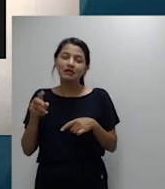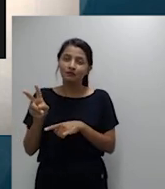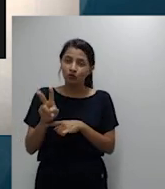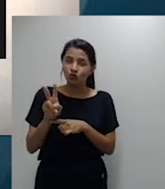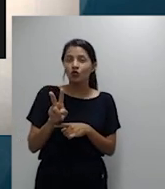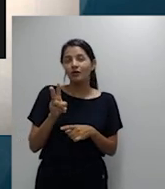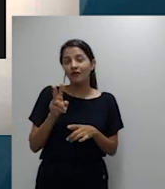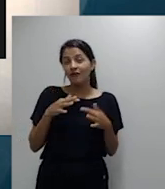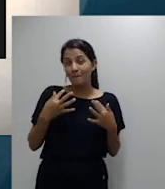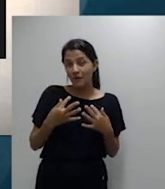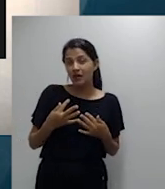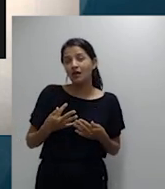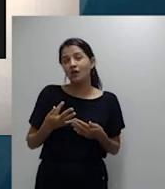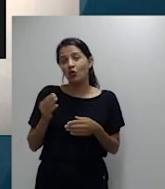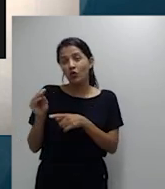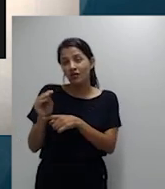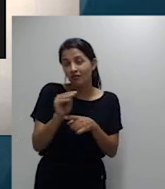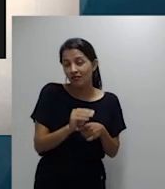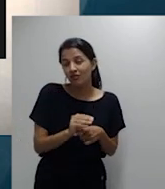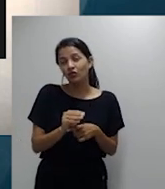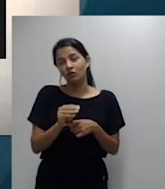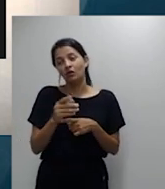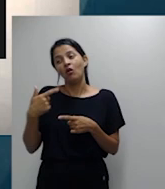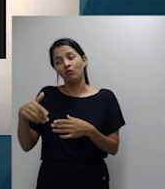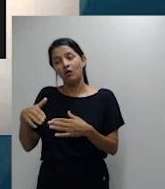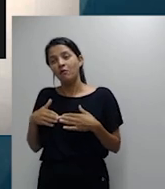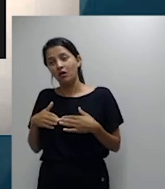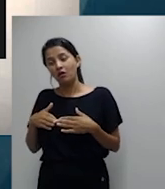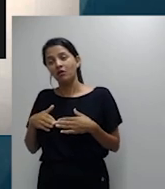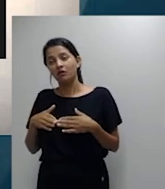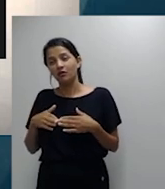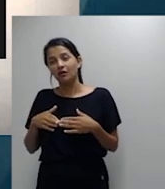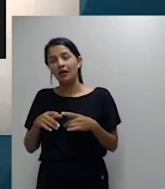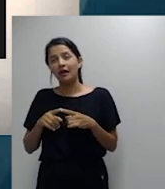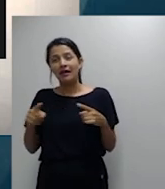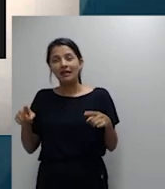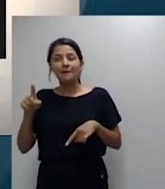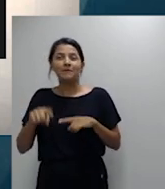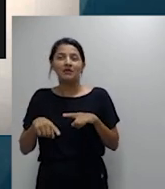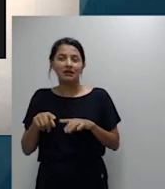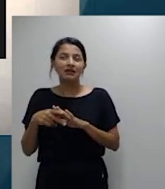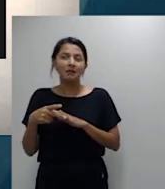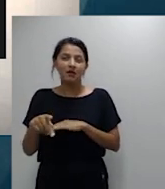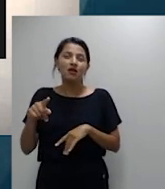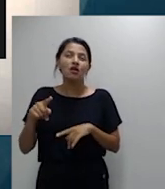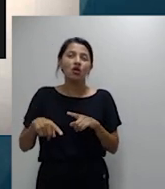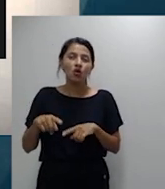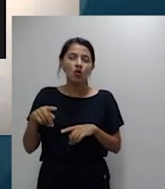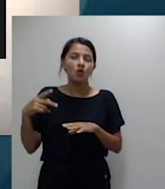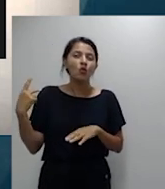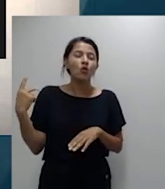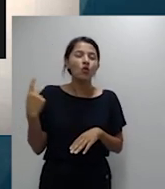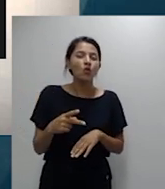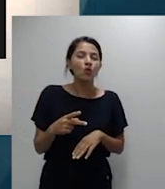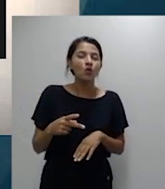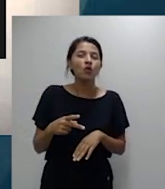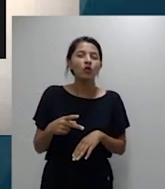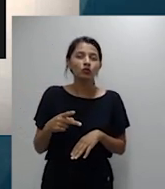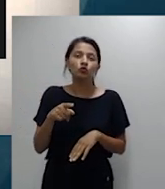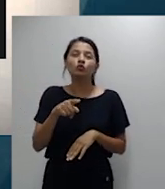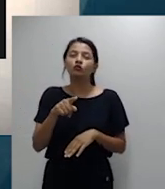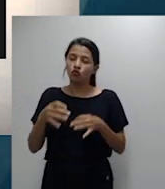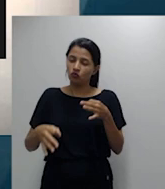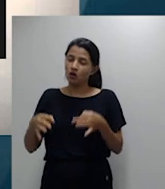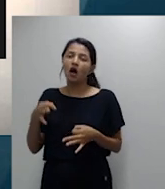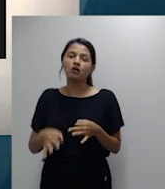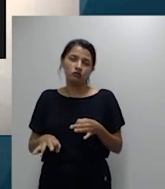e do vosso tempo do recorrente matéria já também para objetos que nós espiritual